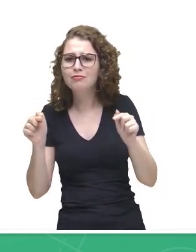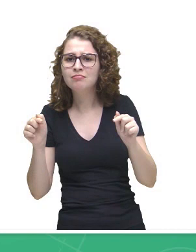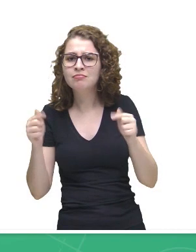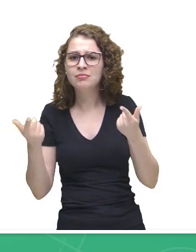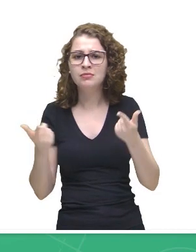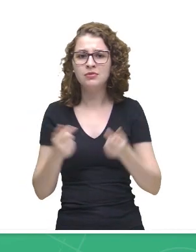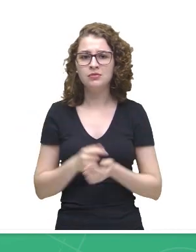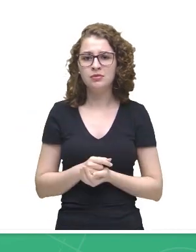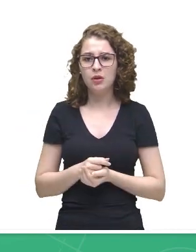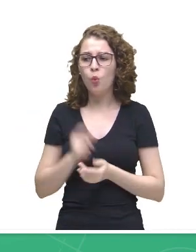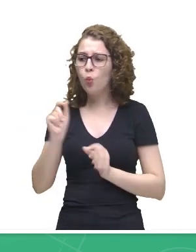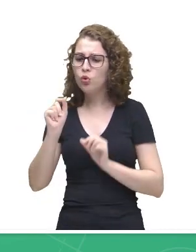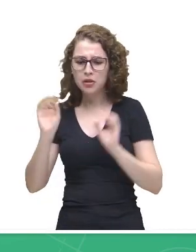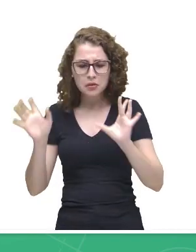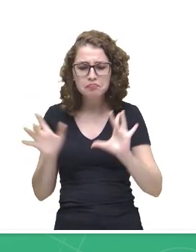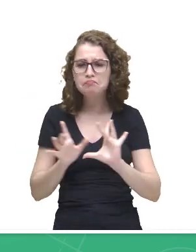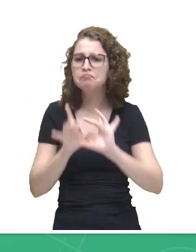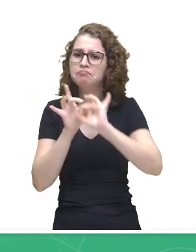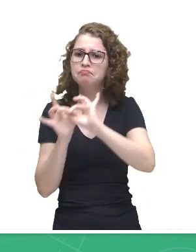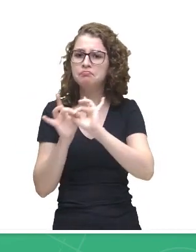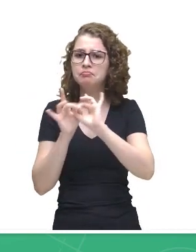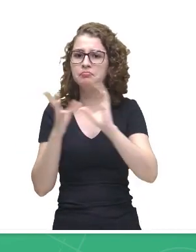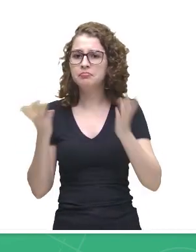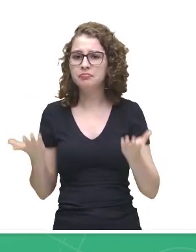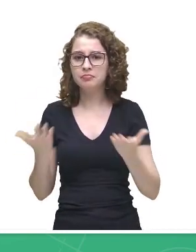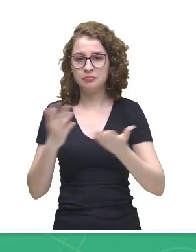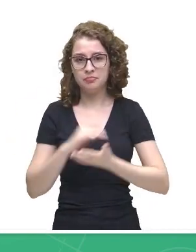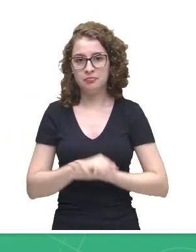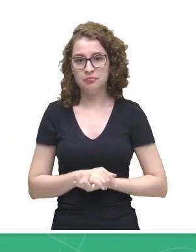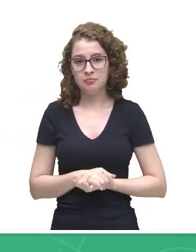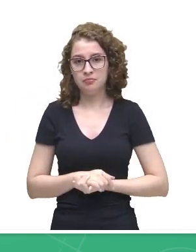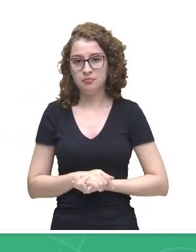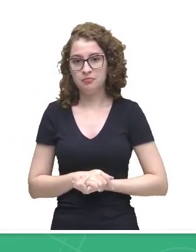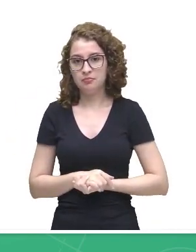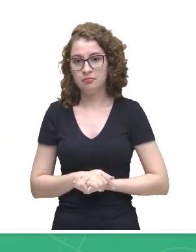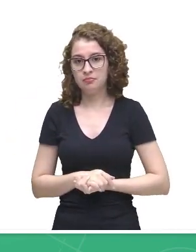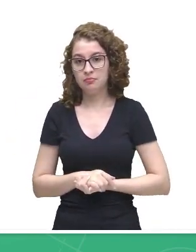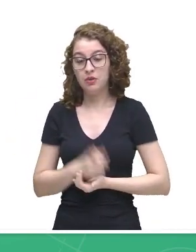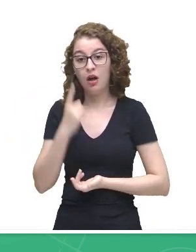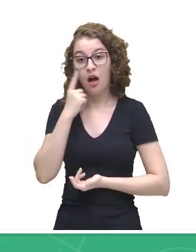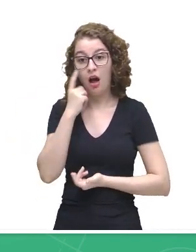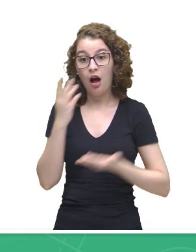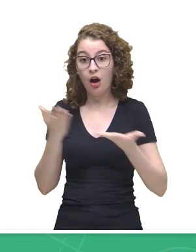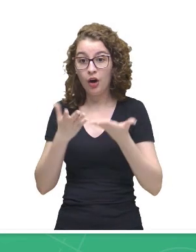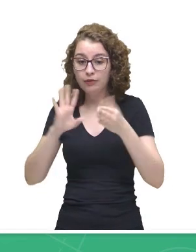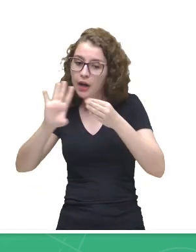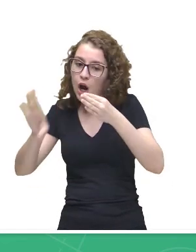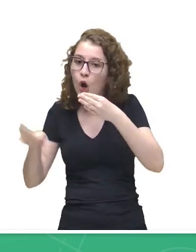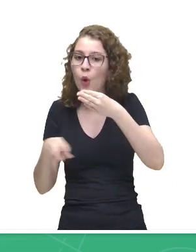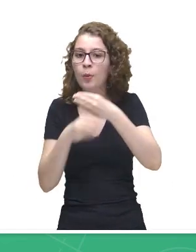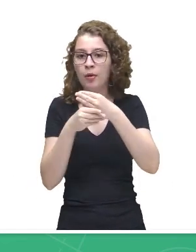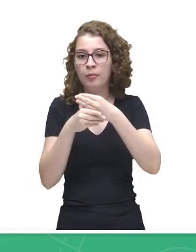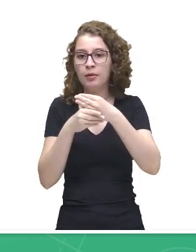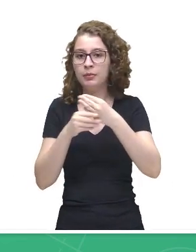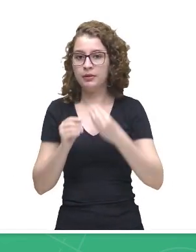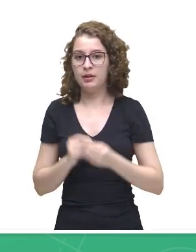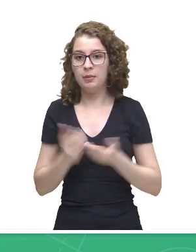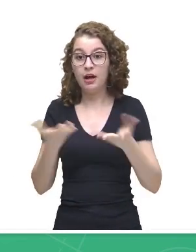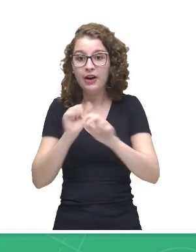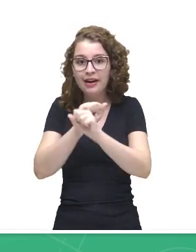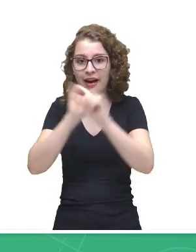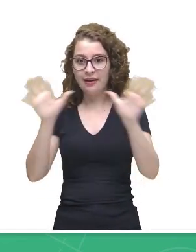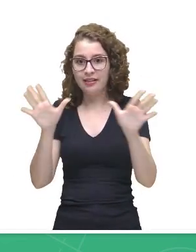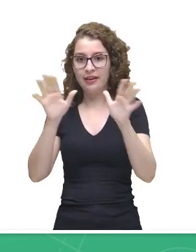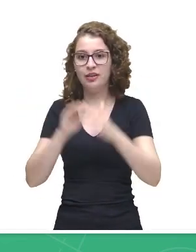estudo, Vejam que eu vou acrescentar uma palavra à minha oração que vai melhorar a compreensão dessa oração.